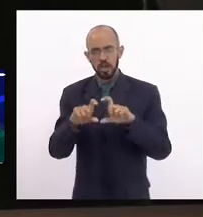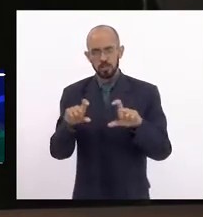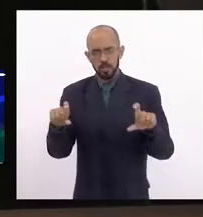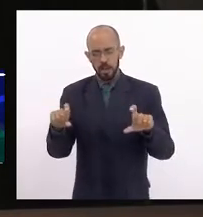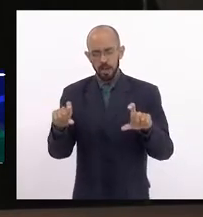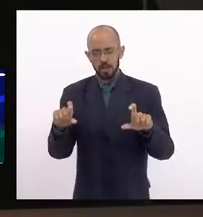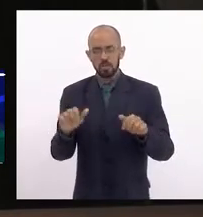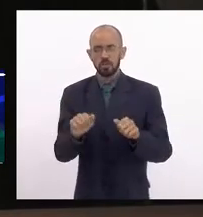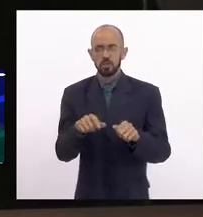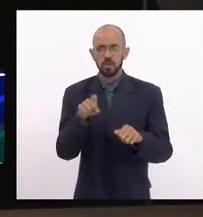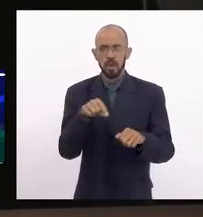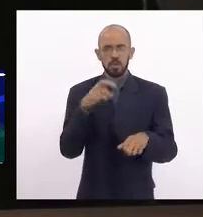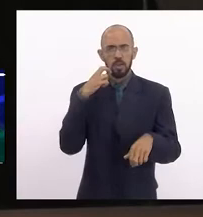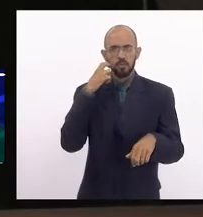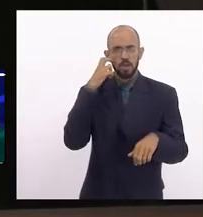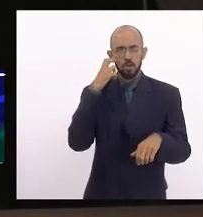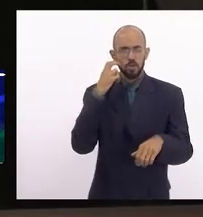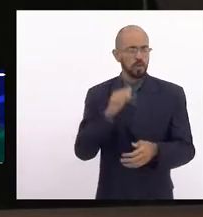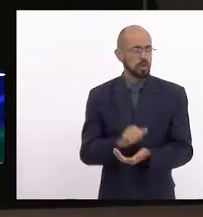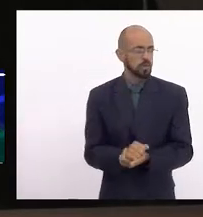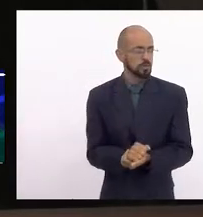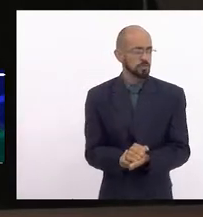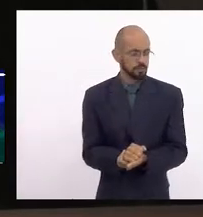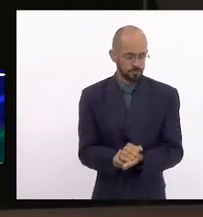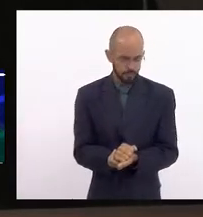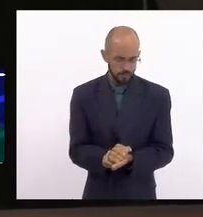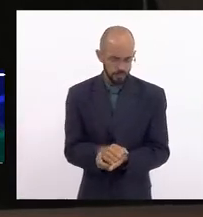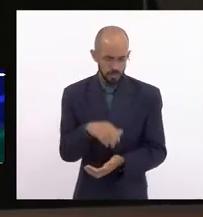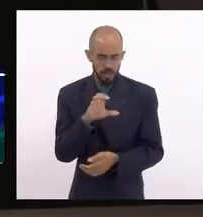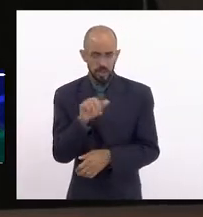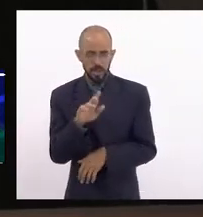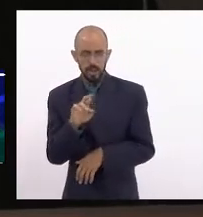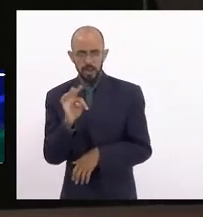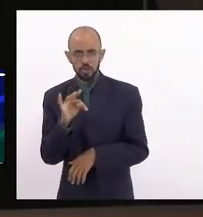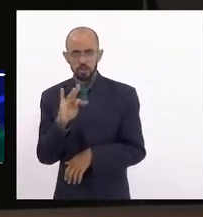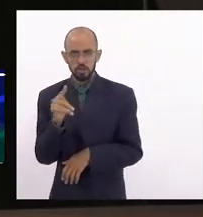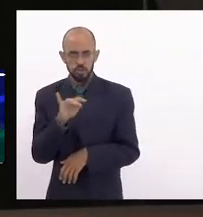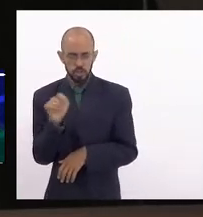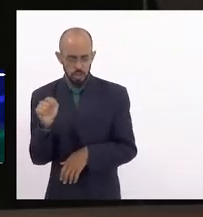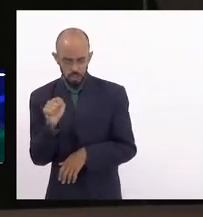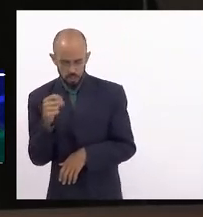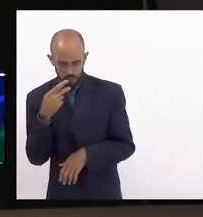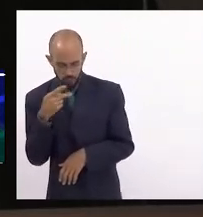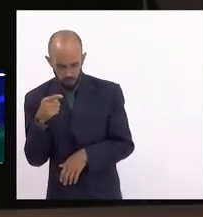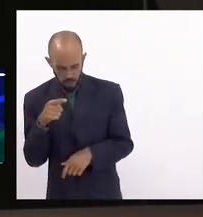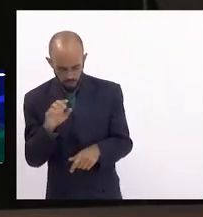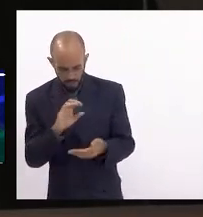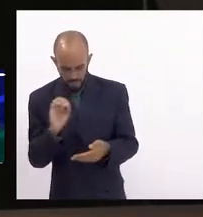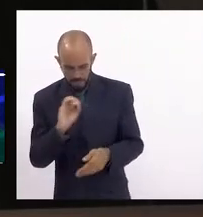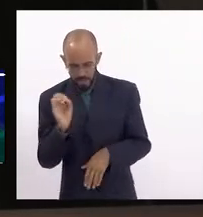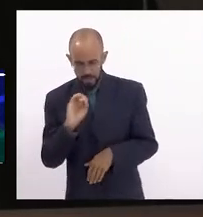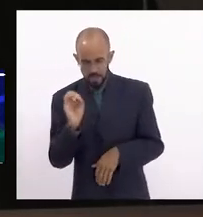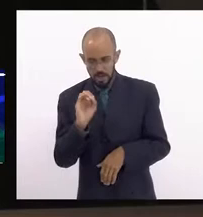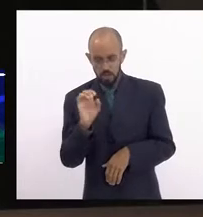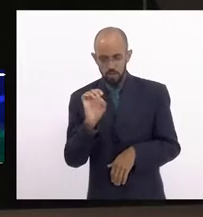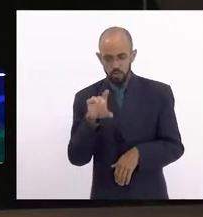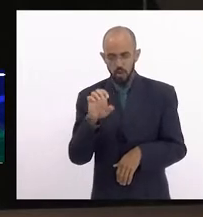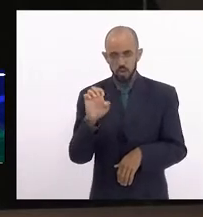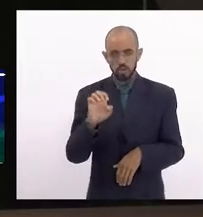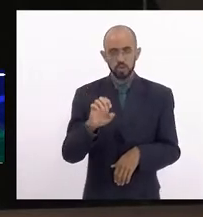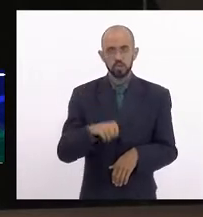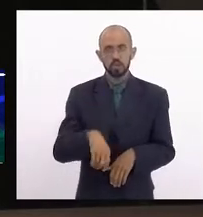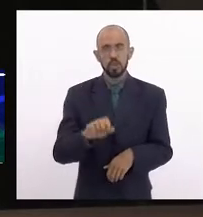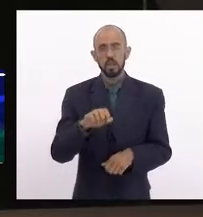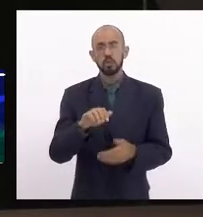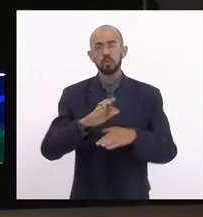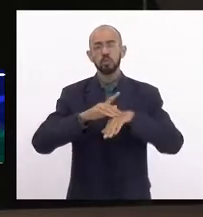parágrafo que era uma vergonha aquela cartilha que não falava nada a não ser de homossexualismo